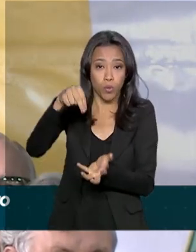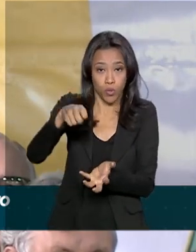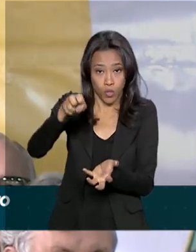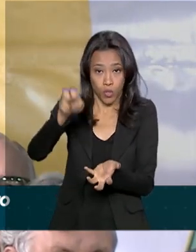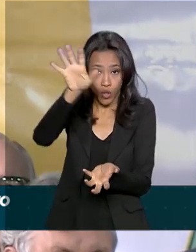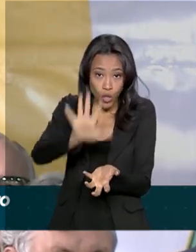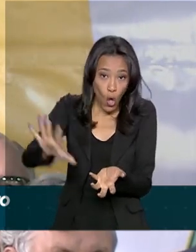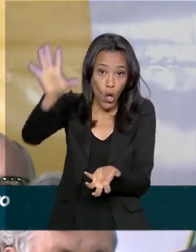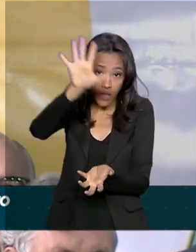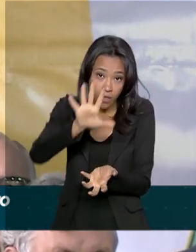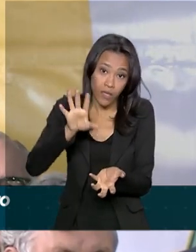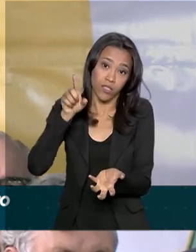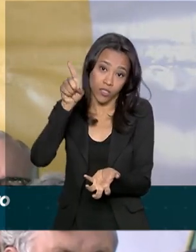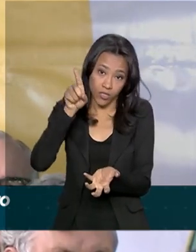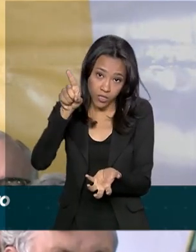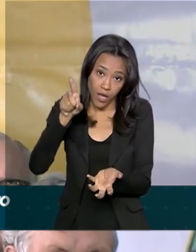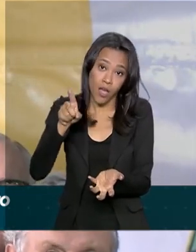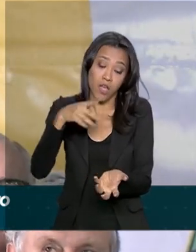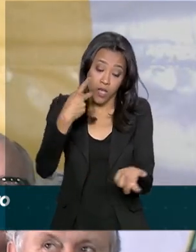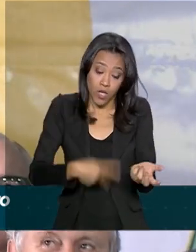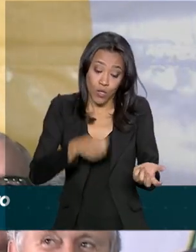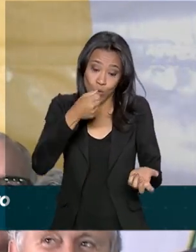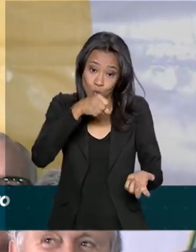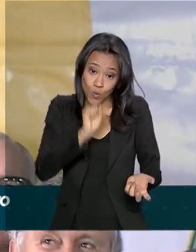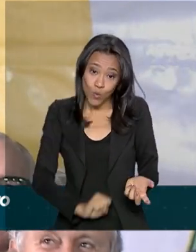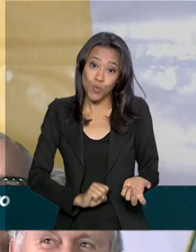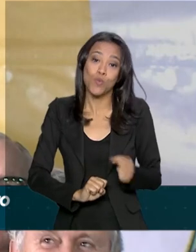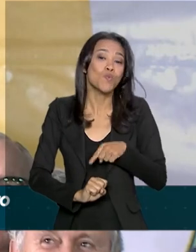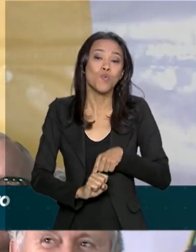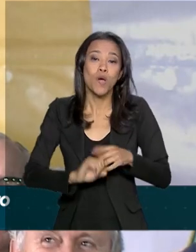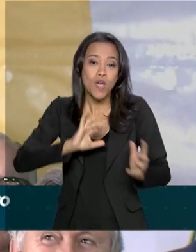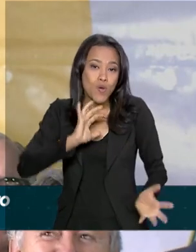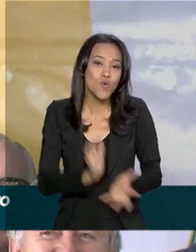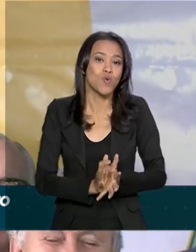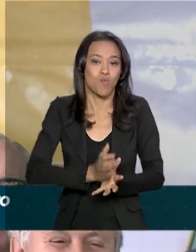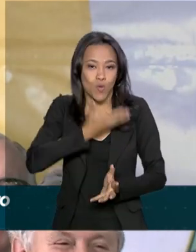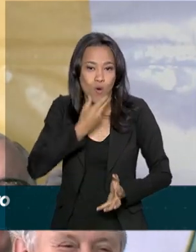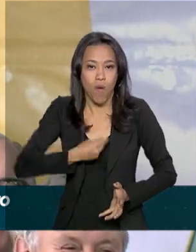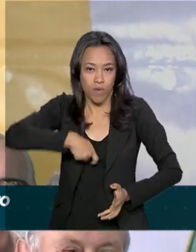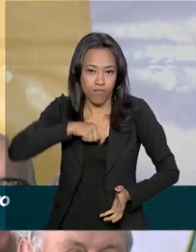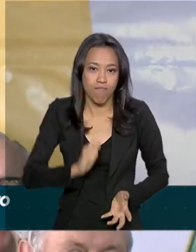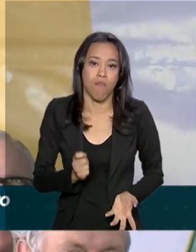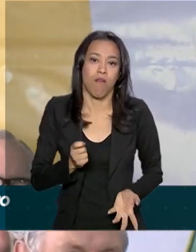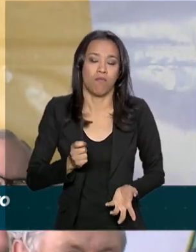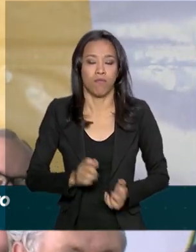bancada de cabra da peste. Aqui do Sul, à bancada de cabra macho.